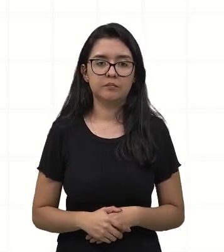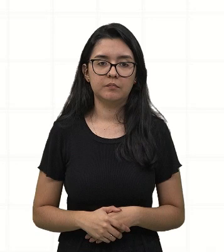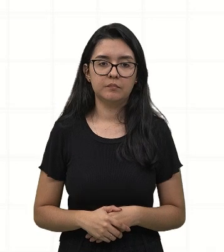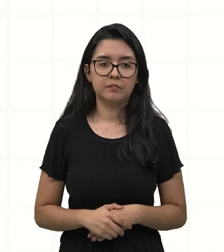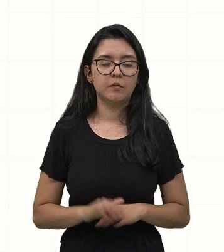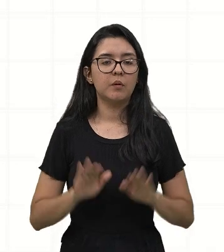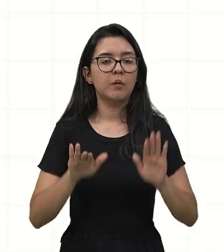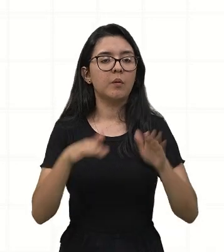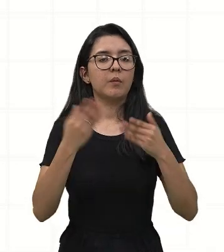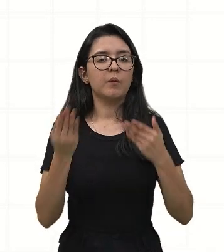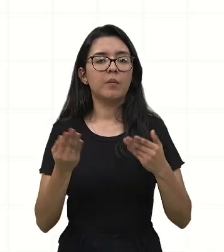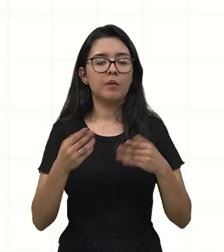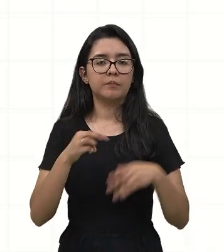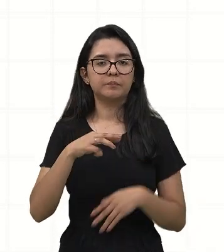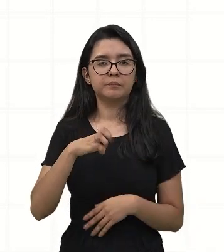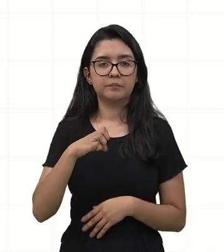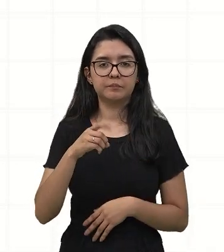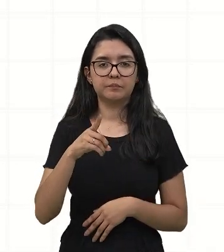Qual é a medida desse ângulo?